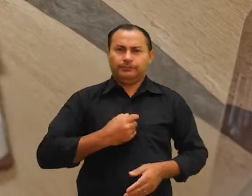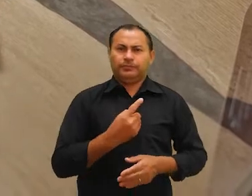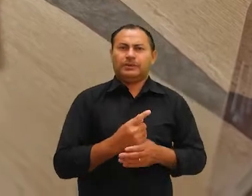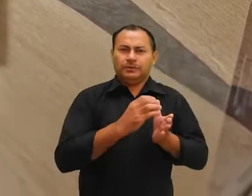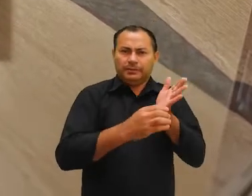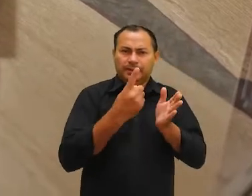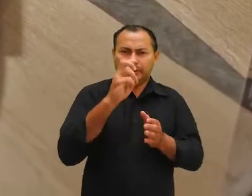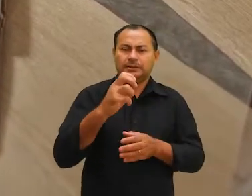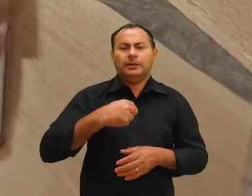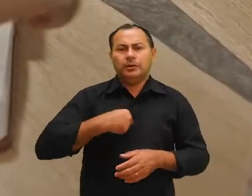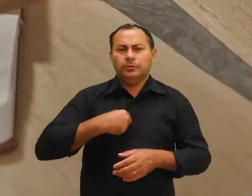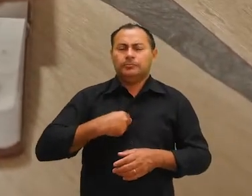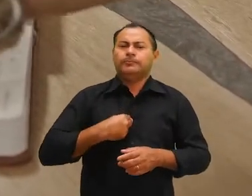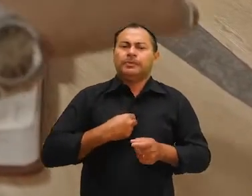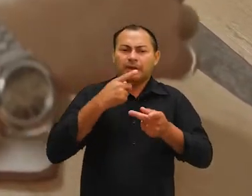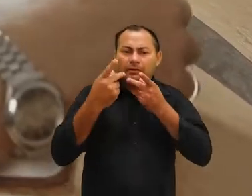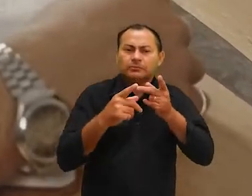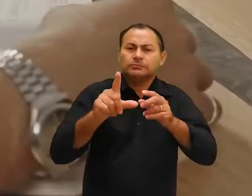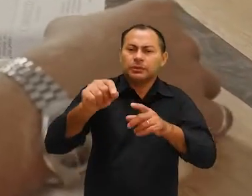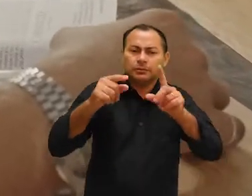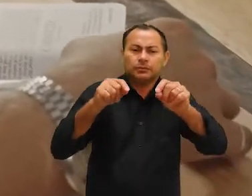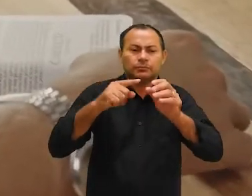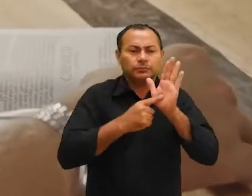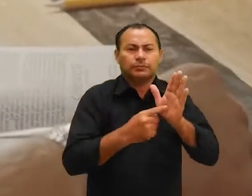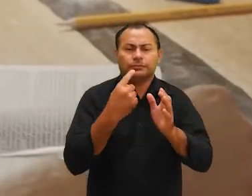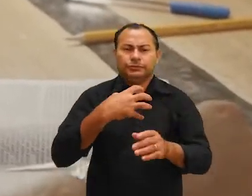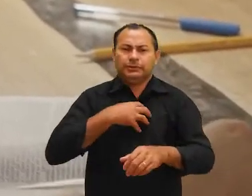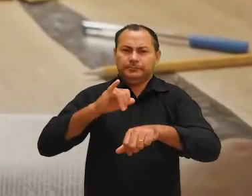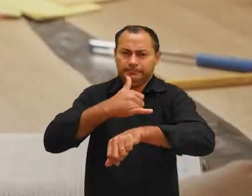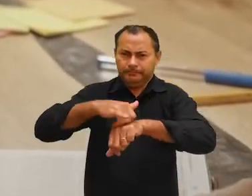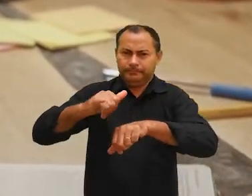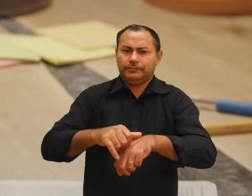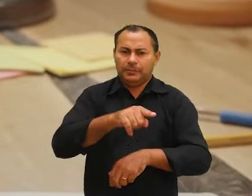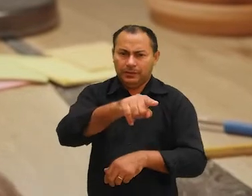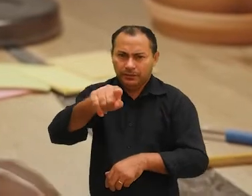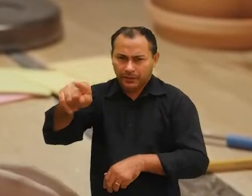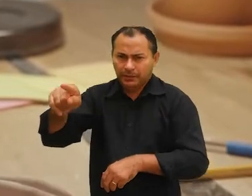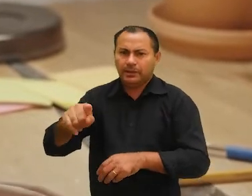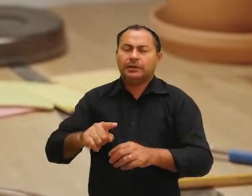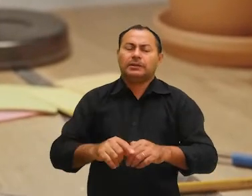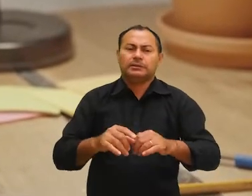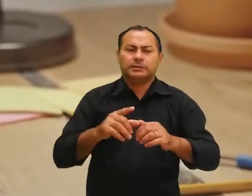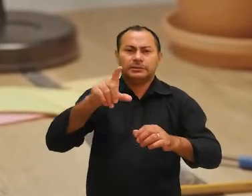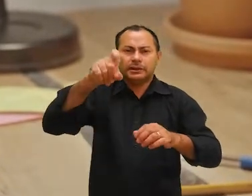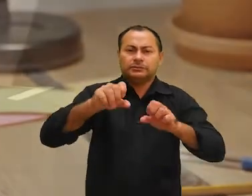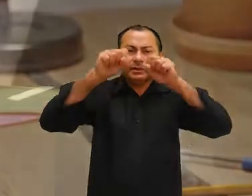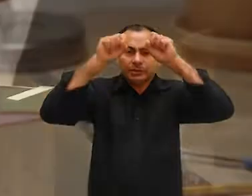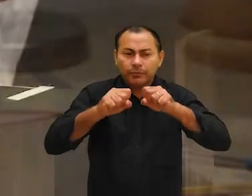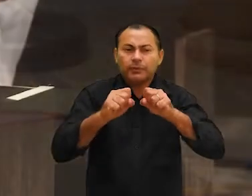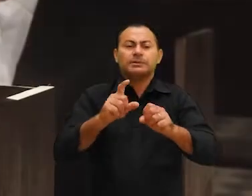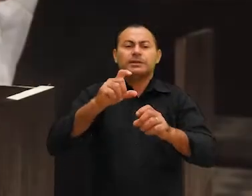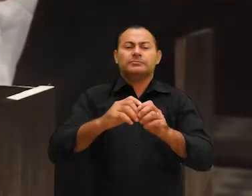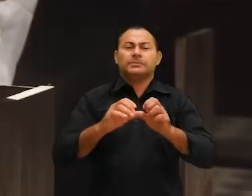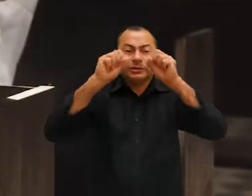Jesus disse eu posicionei cada um de vocês de maneira estratégica para que vocês deem por outros